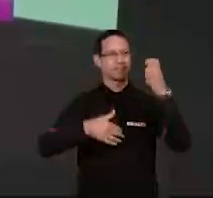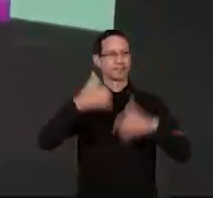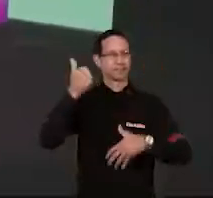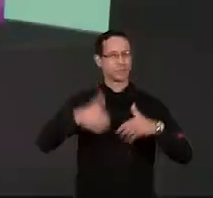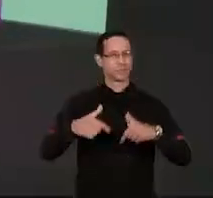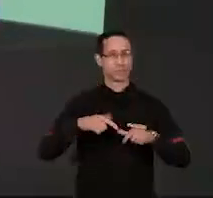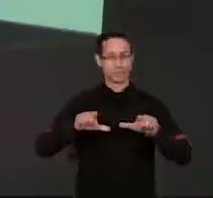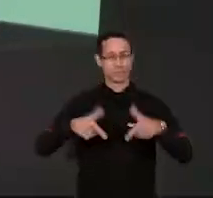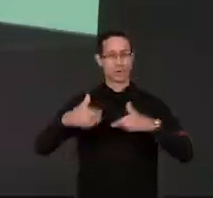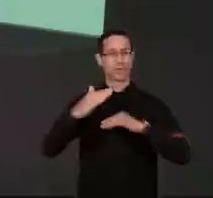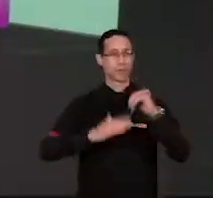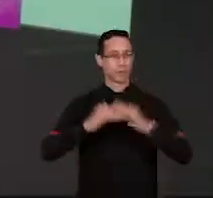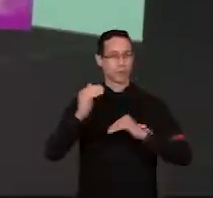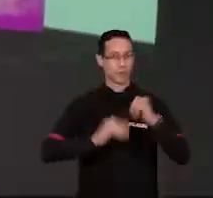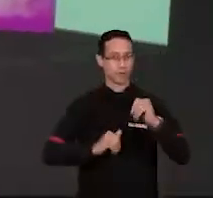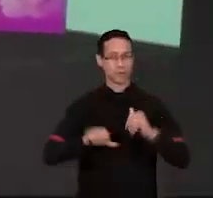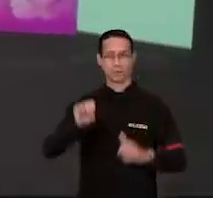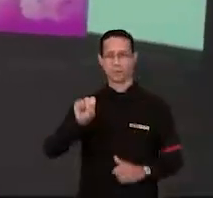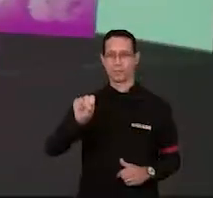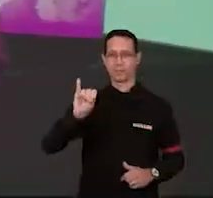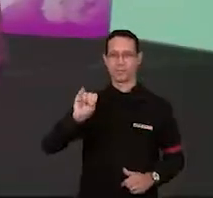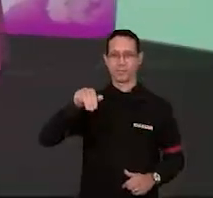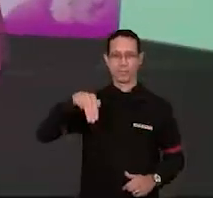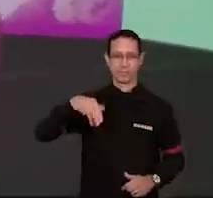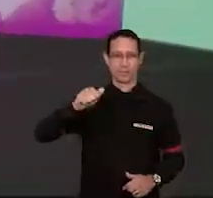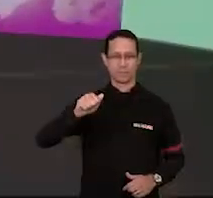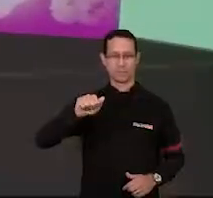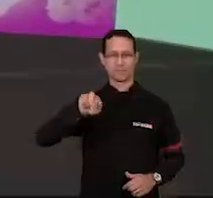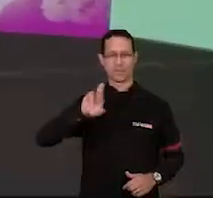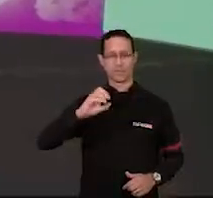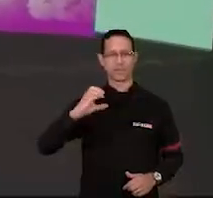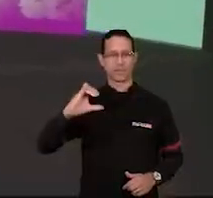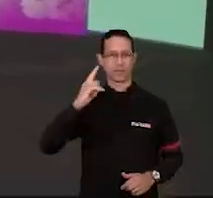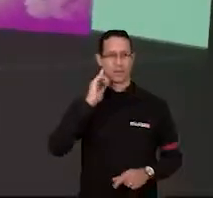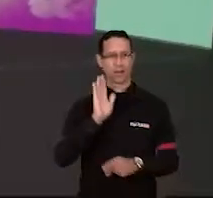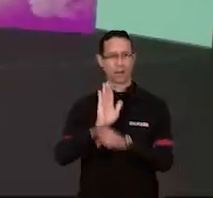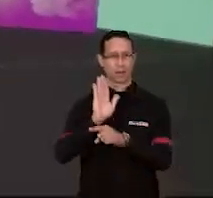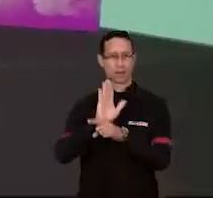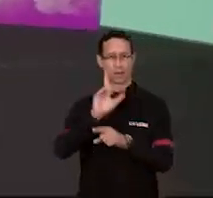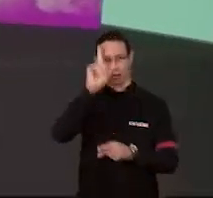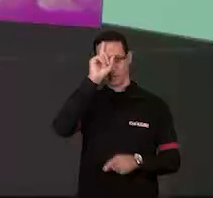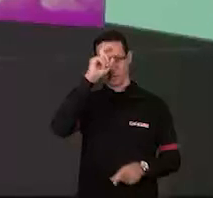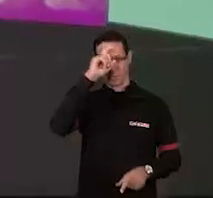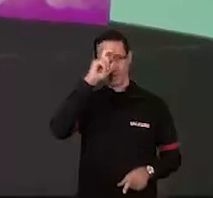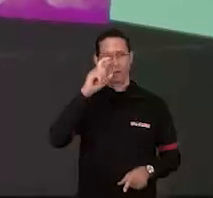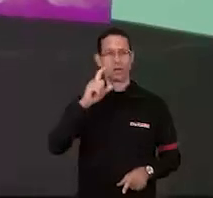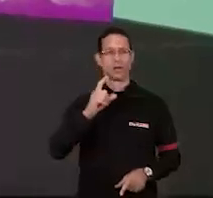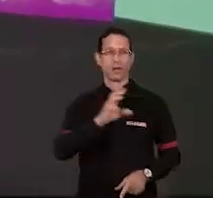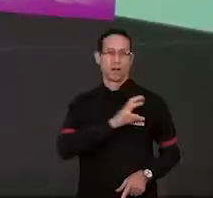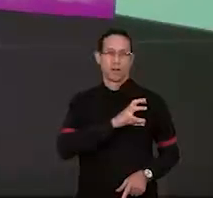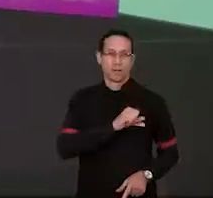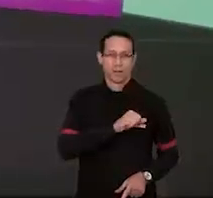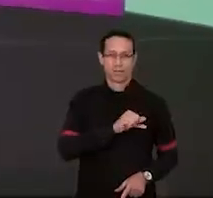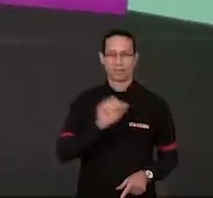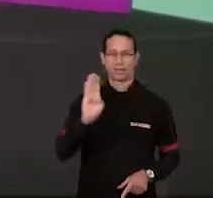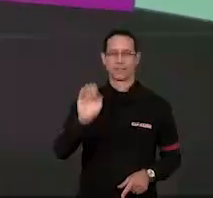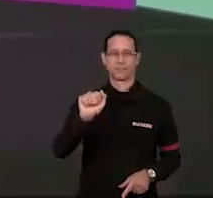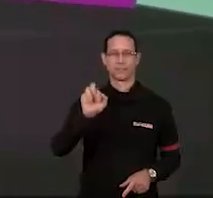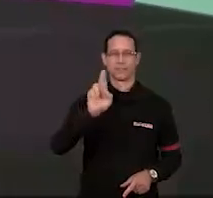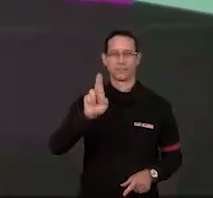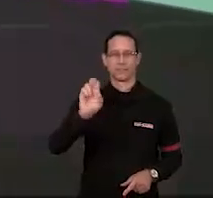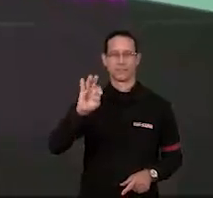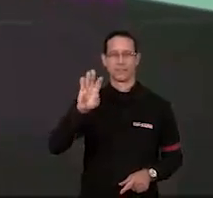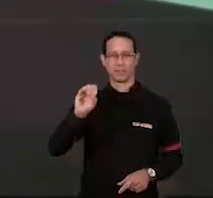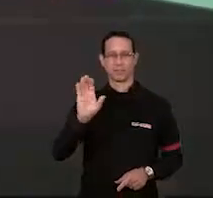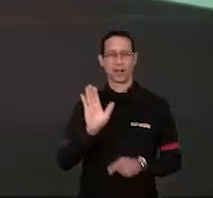ação desenvolvida por Simparic para apoiar o Hospital de Amor de Barretos na luta contra